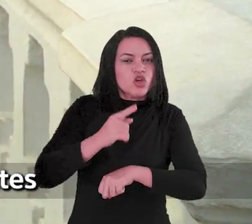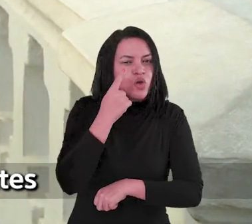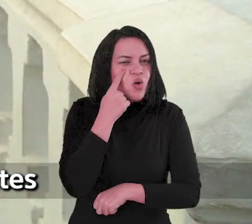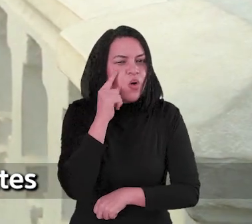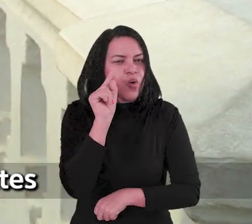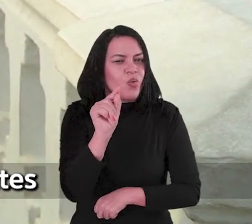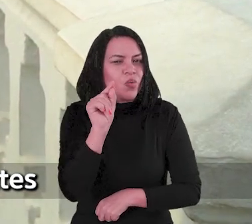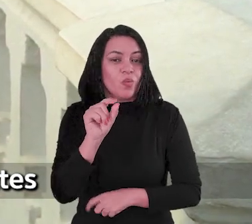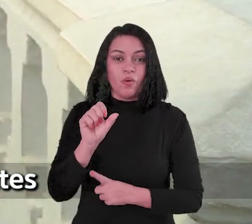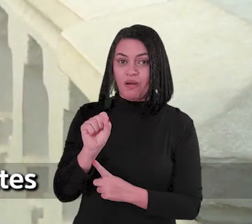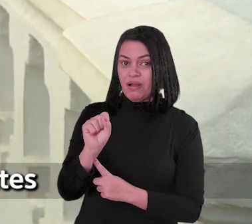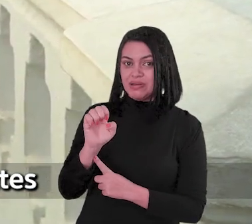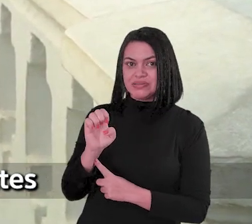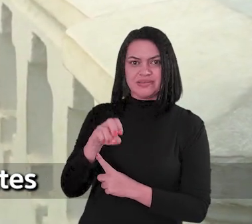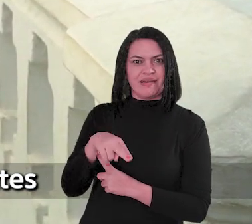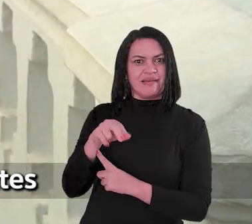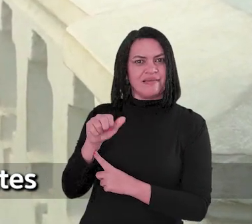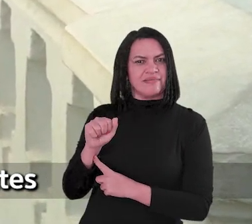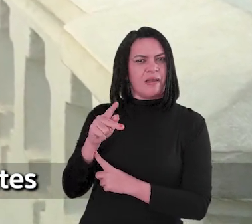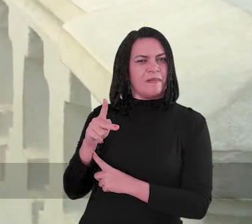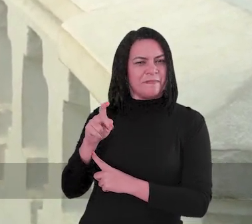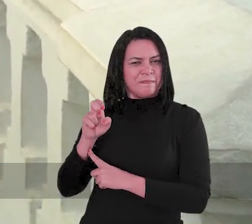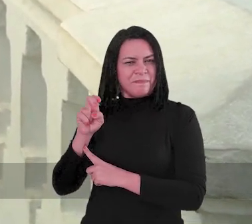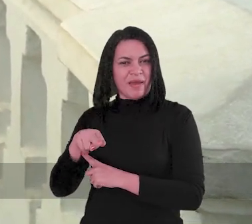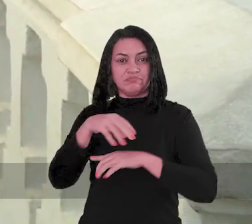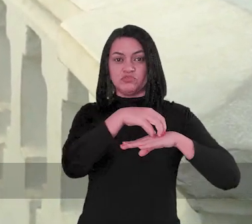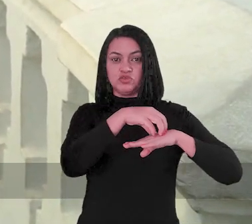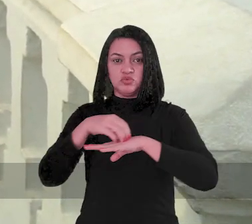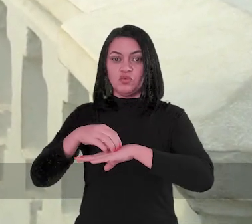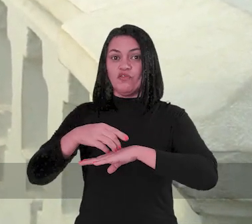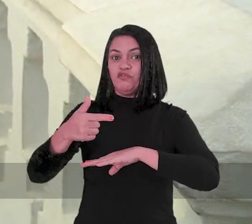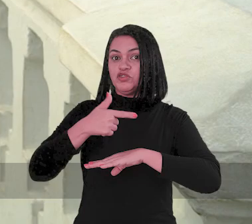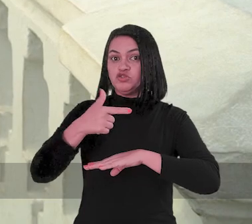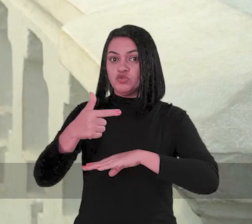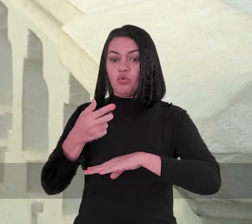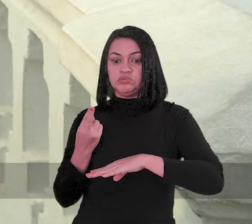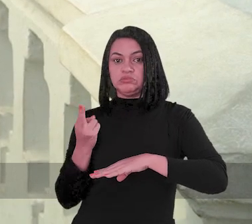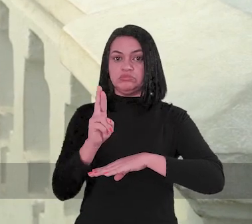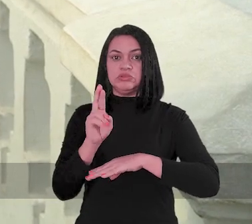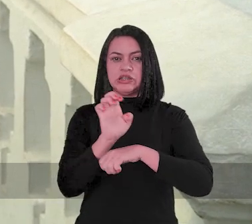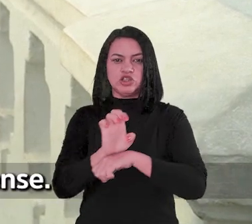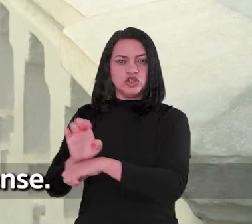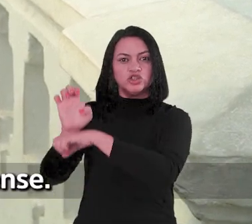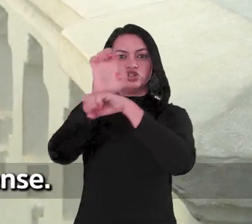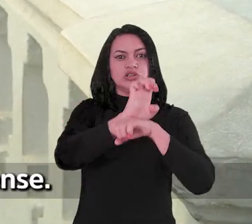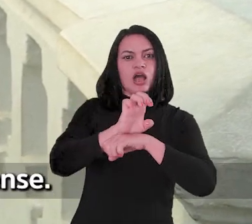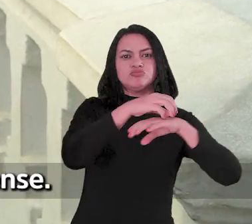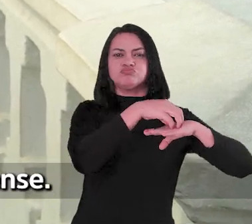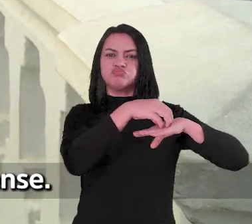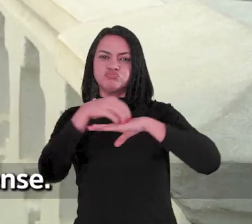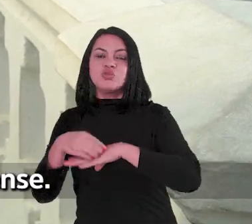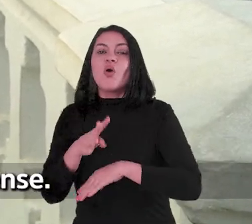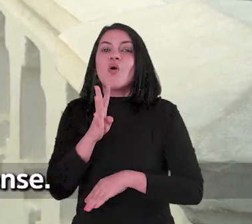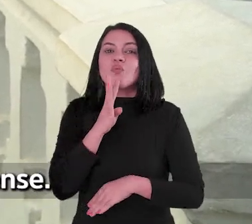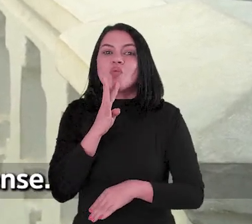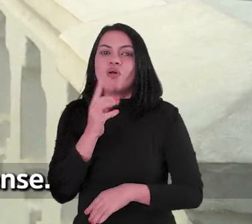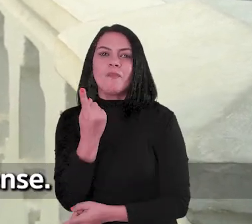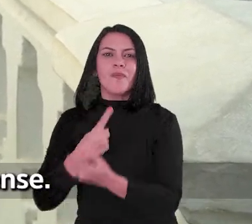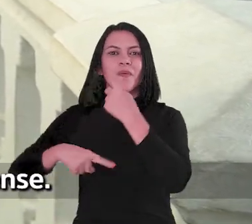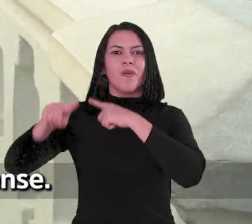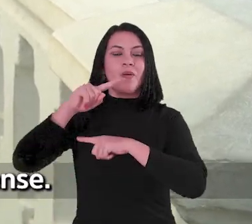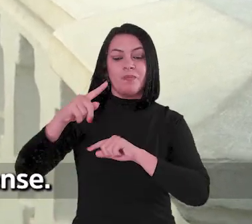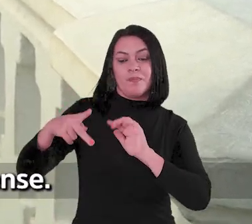só, a Senapen e uma comitiva de representantes de 22 estados desembarcaram aqui para conhecer a exitosa